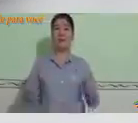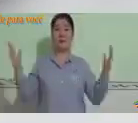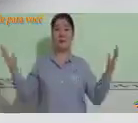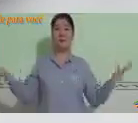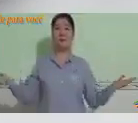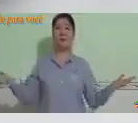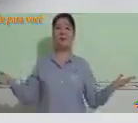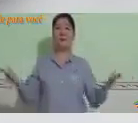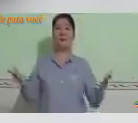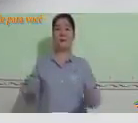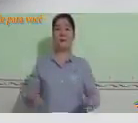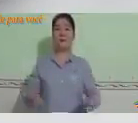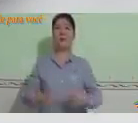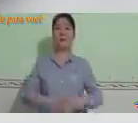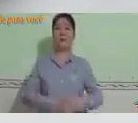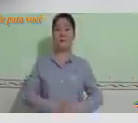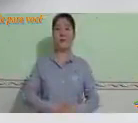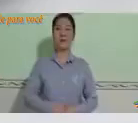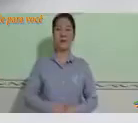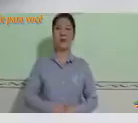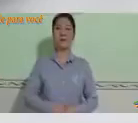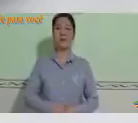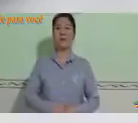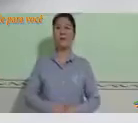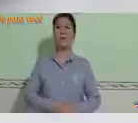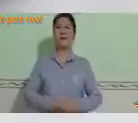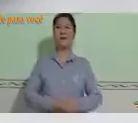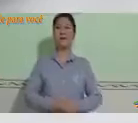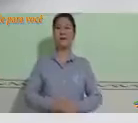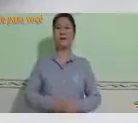voo e corrida, mas terá criada especialmente para a mosca.